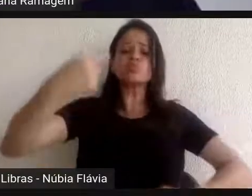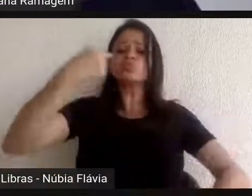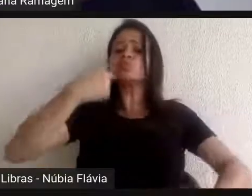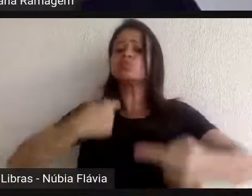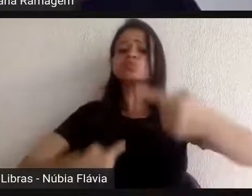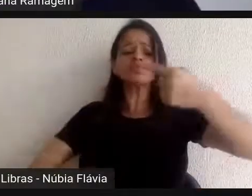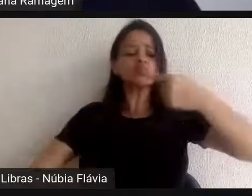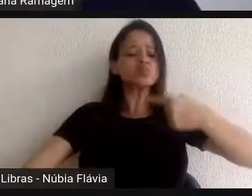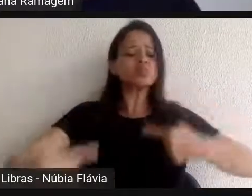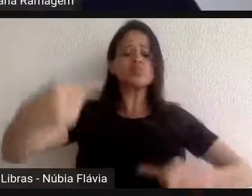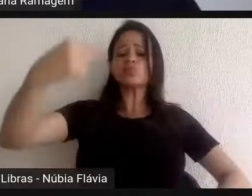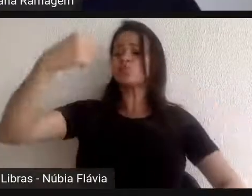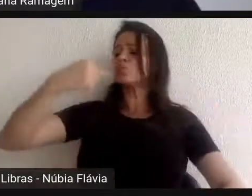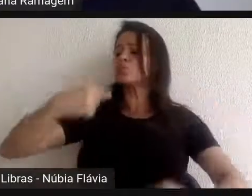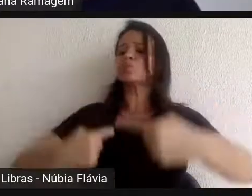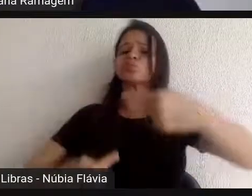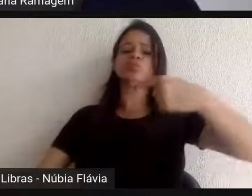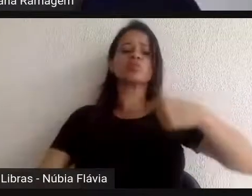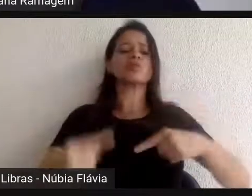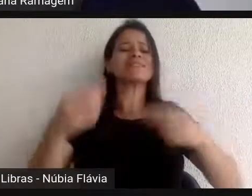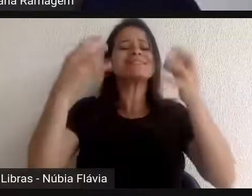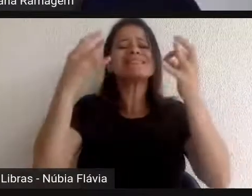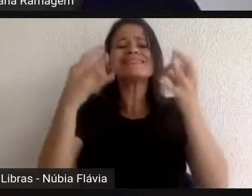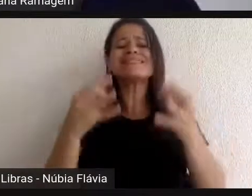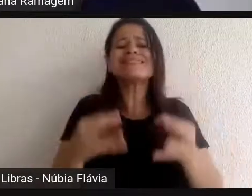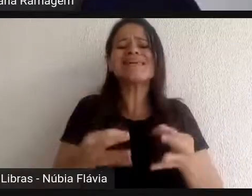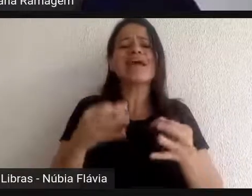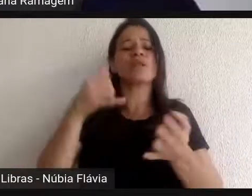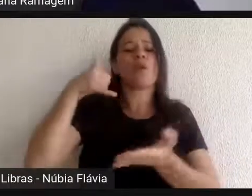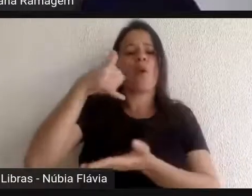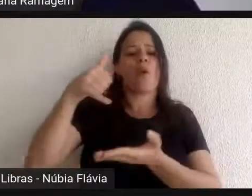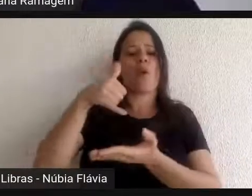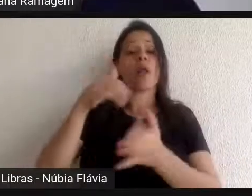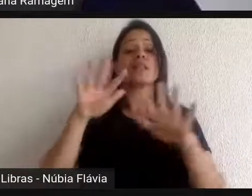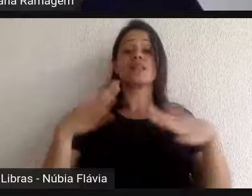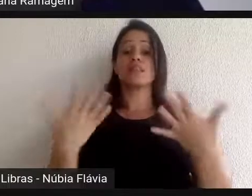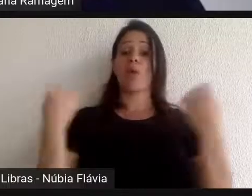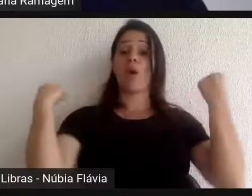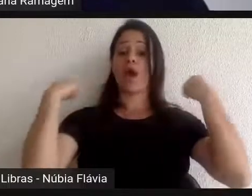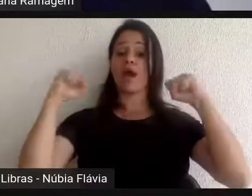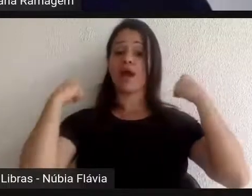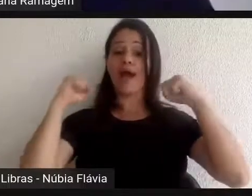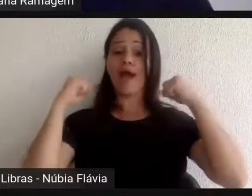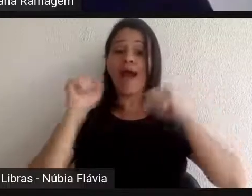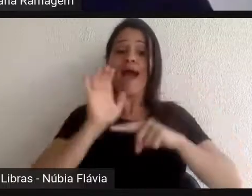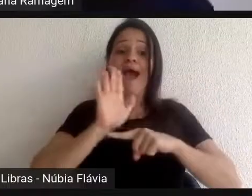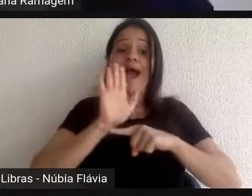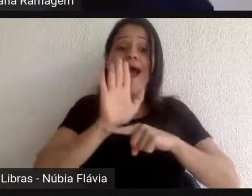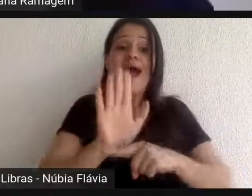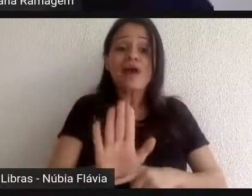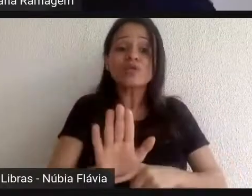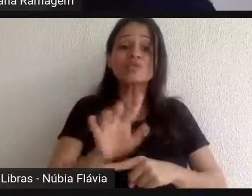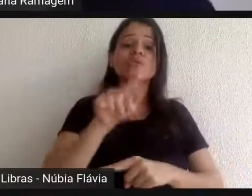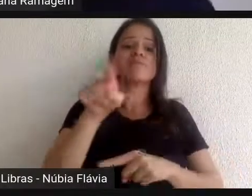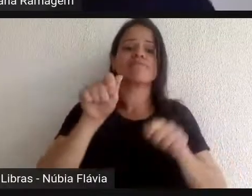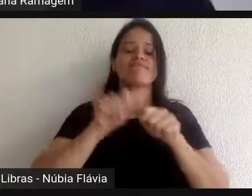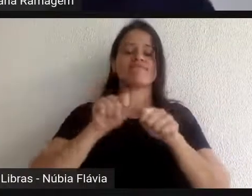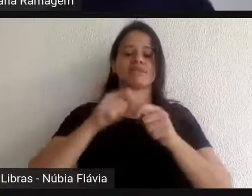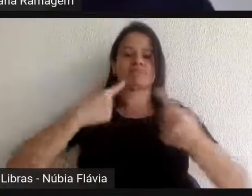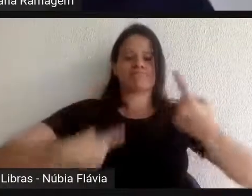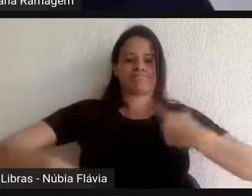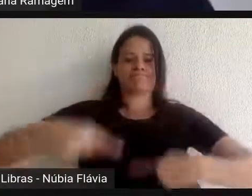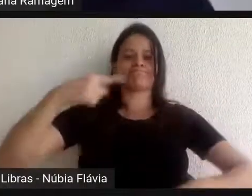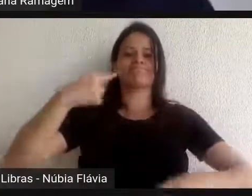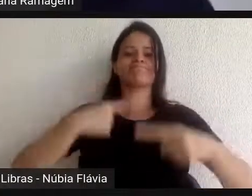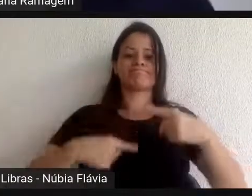defesas imunológicas também. Então, a atividade física vai te ajudar muito nesse sentido.